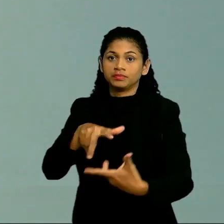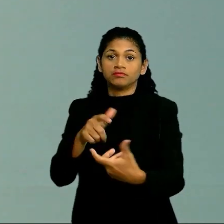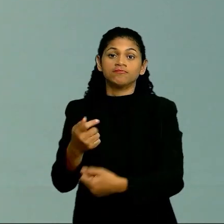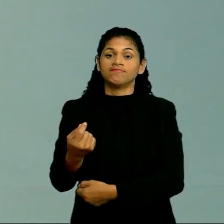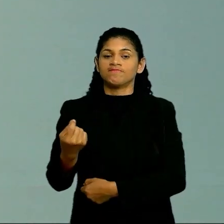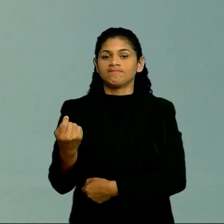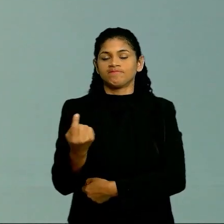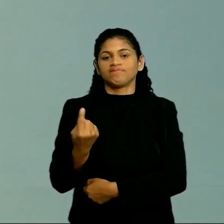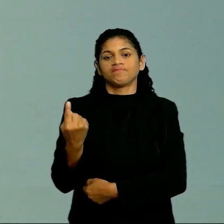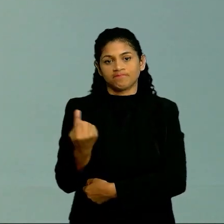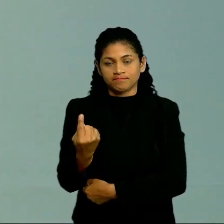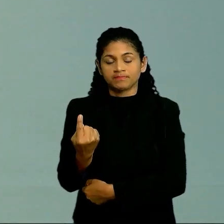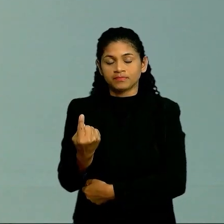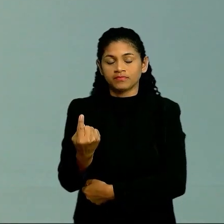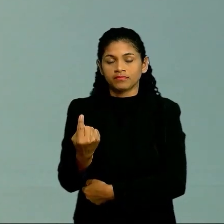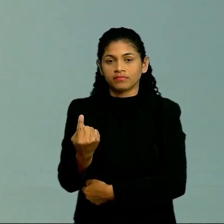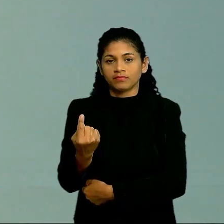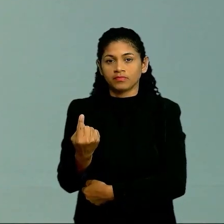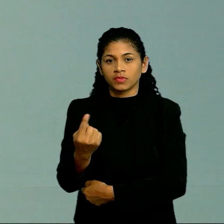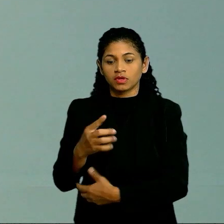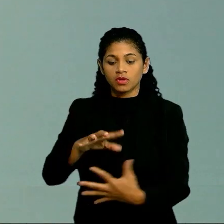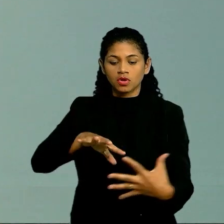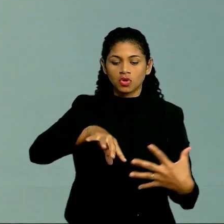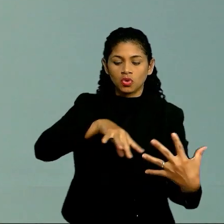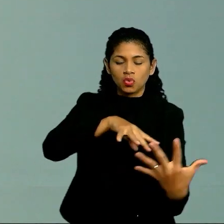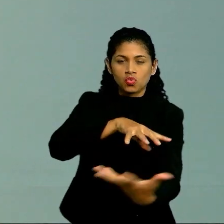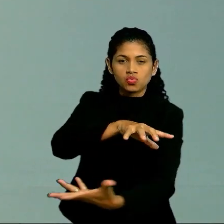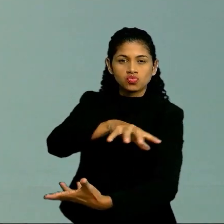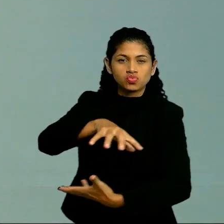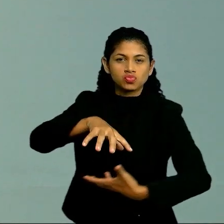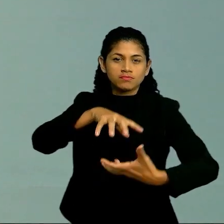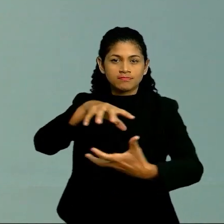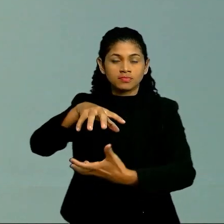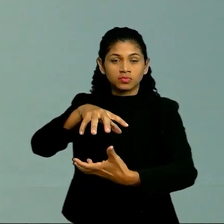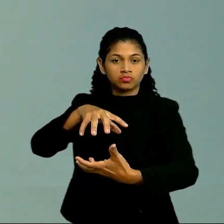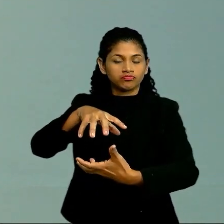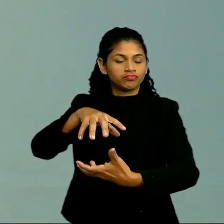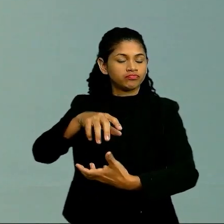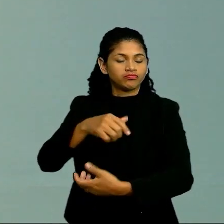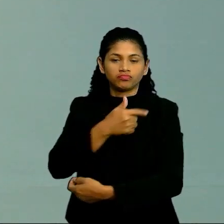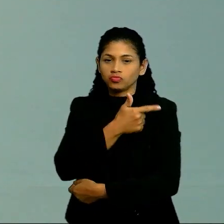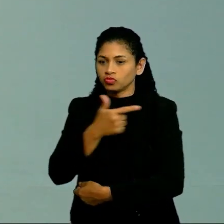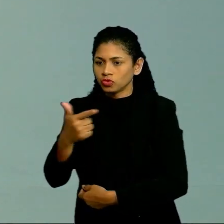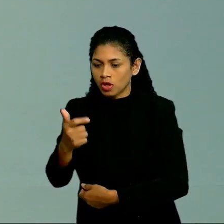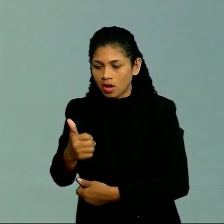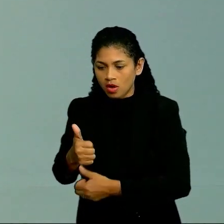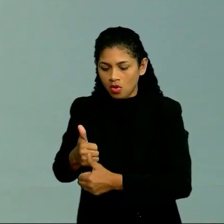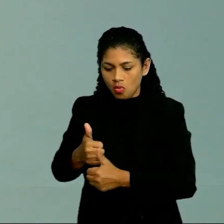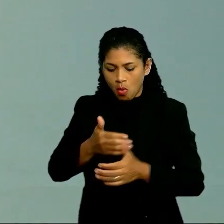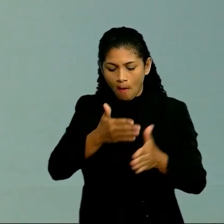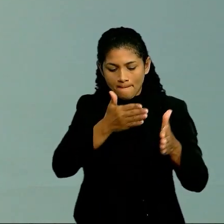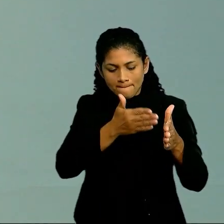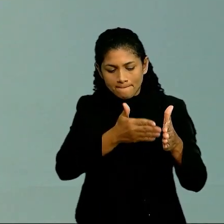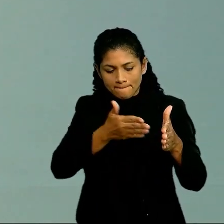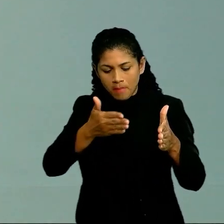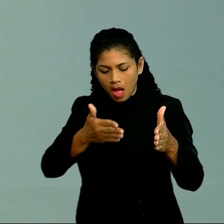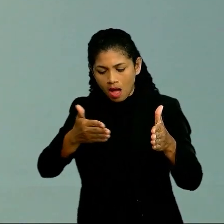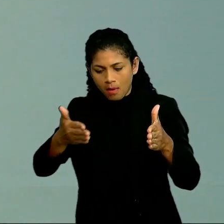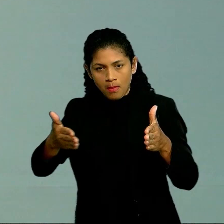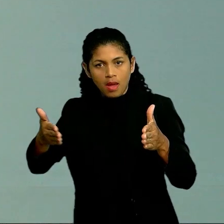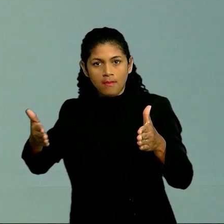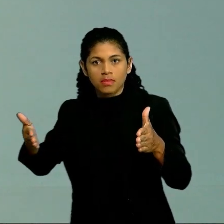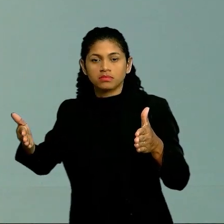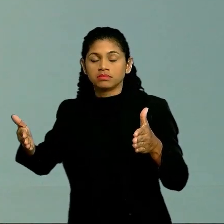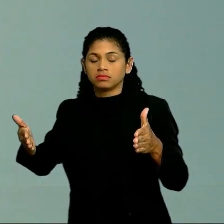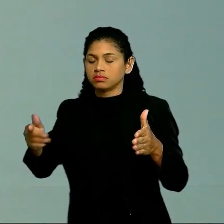O universo ele não tem uma ordem pré-estabelecida. Tudo bem que a gente vê o sol nascer todos os dias de um lado e ir para o